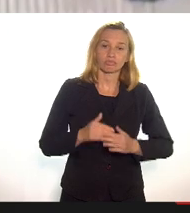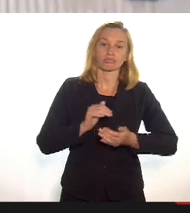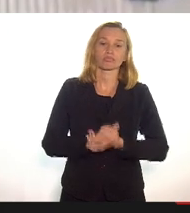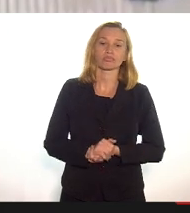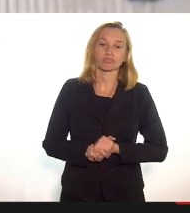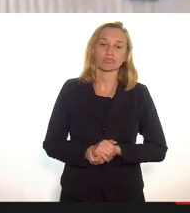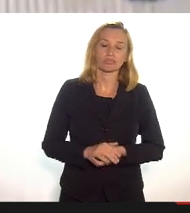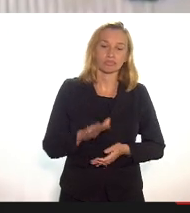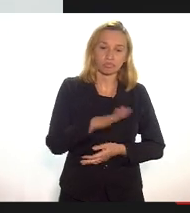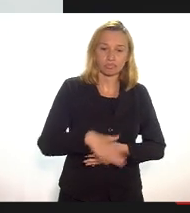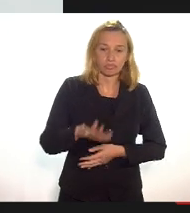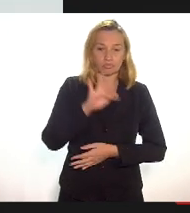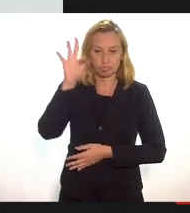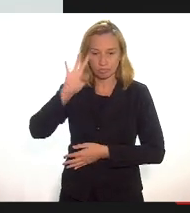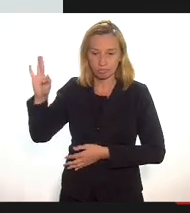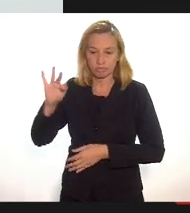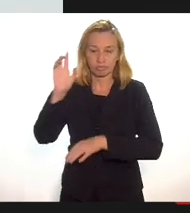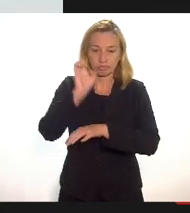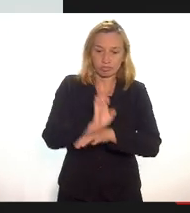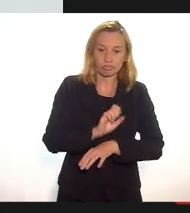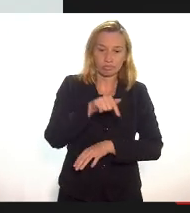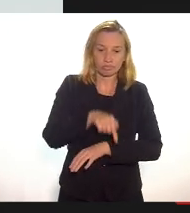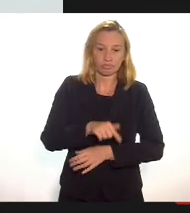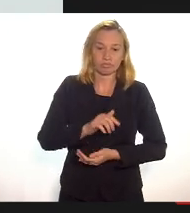no âmbito federal, quanto estadual e